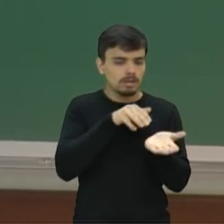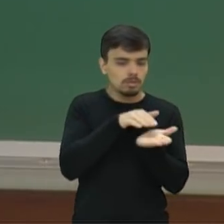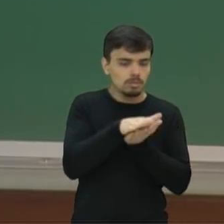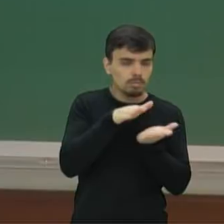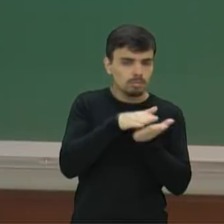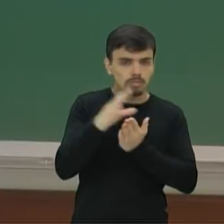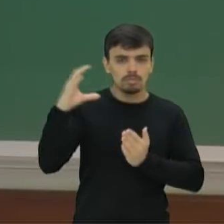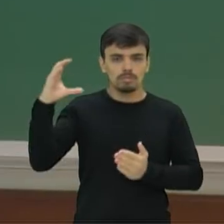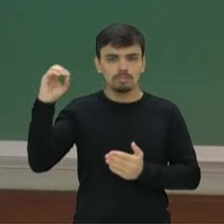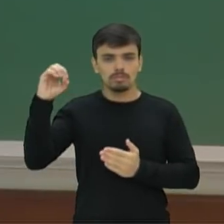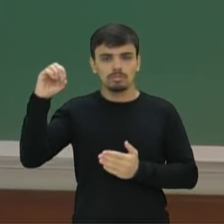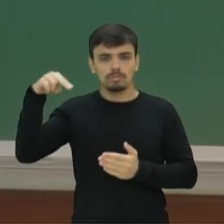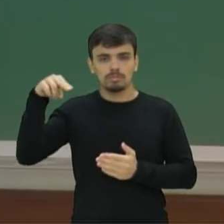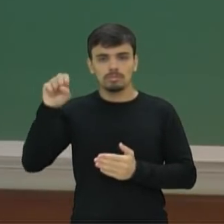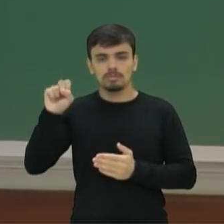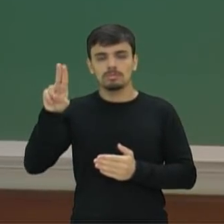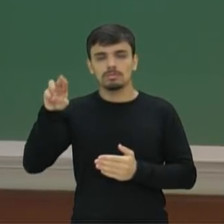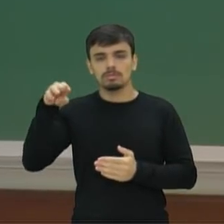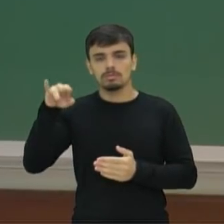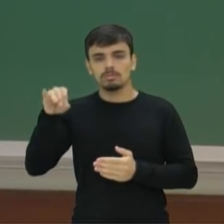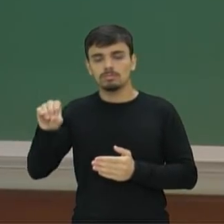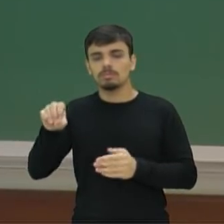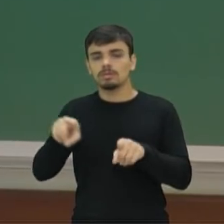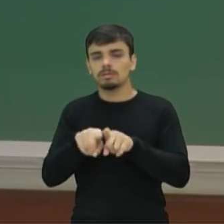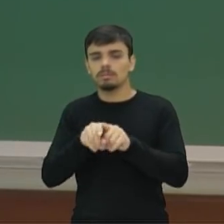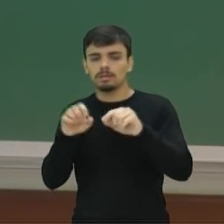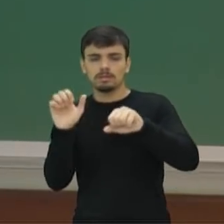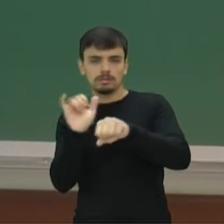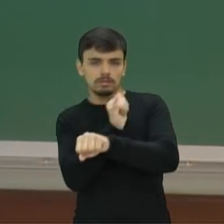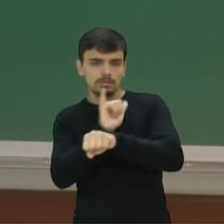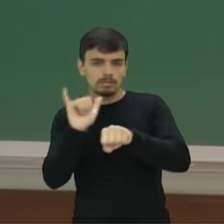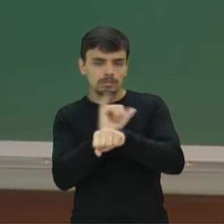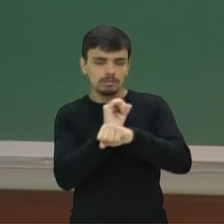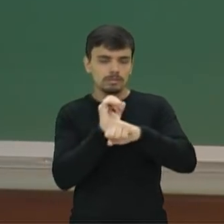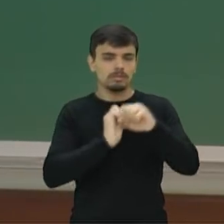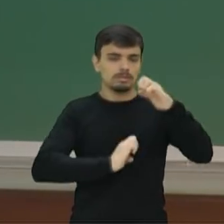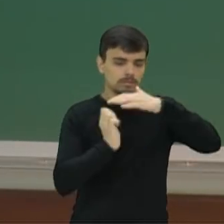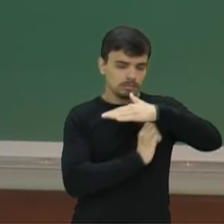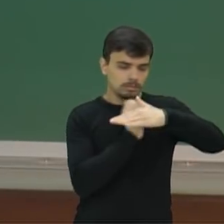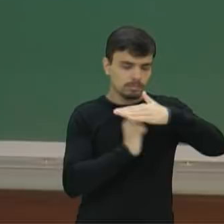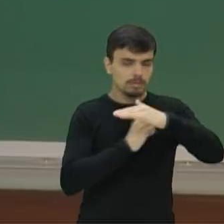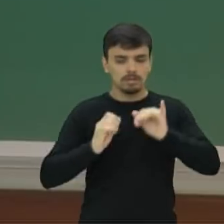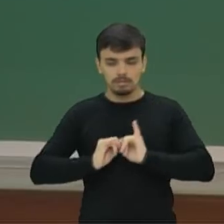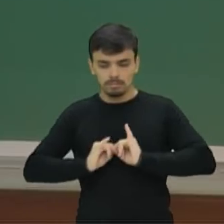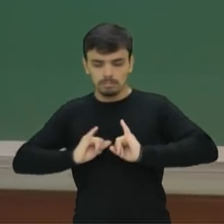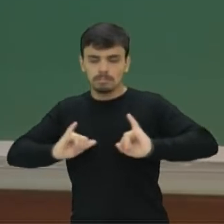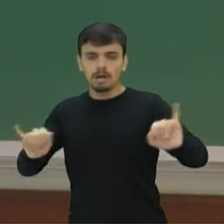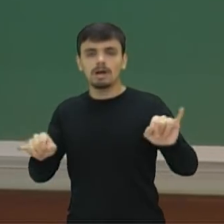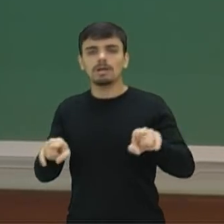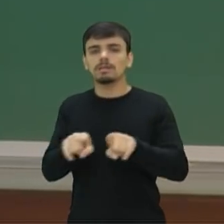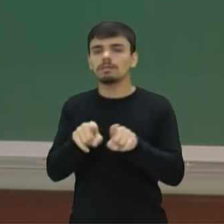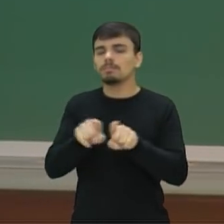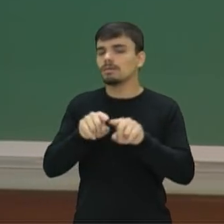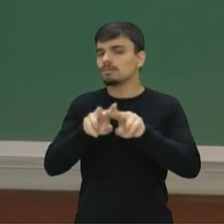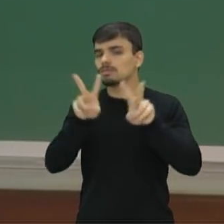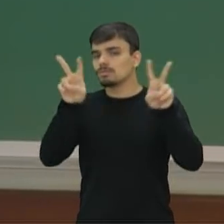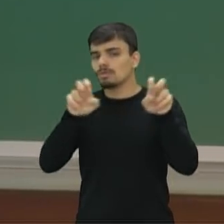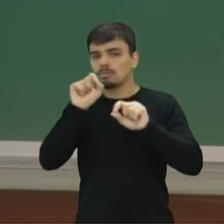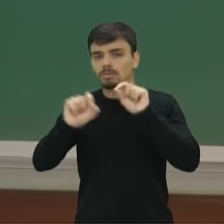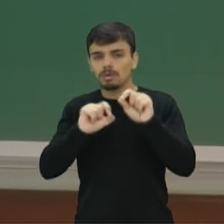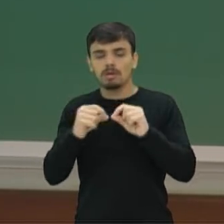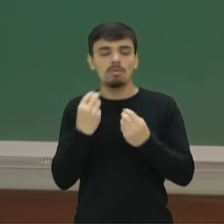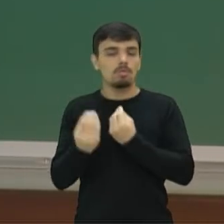Nós vamos falar um pouquinho sobre estratégias das empresas, sociedade de consumo, marketing e vamos falar um pouquinho como nós